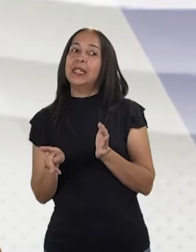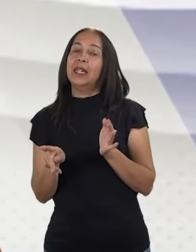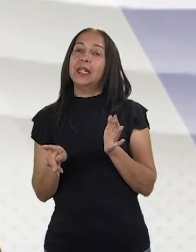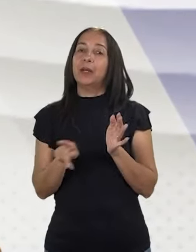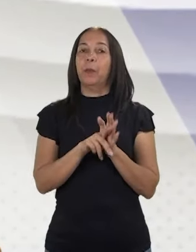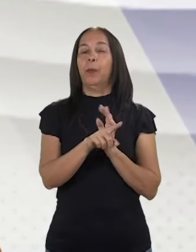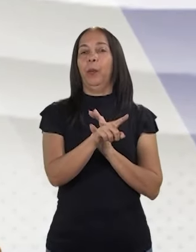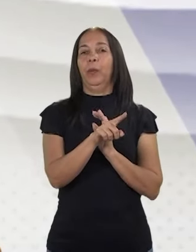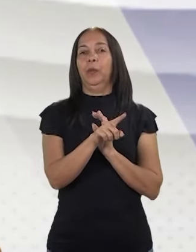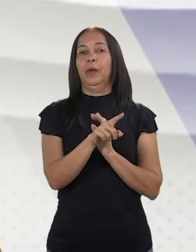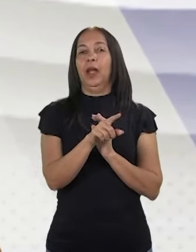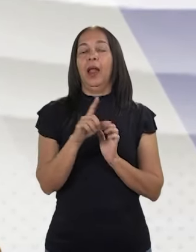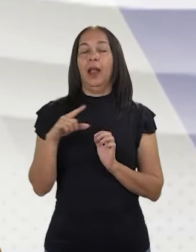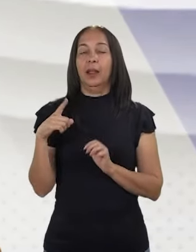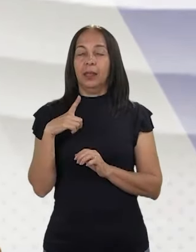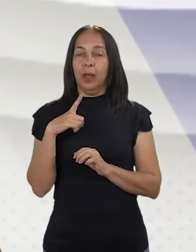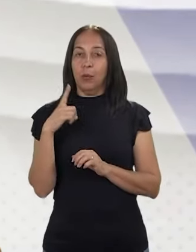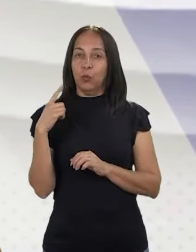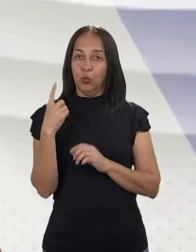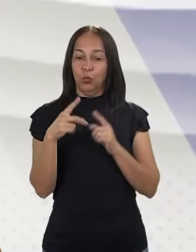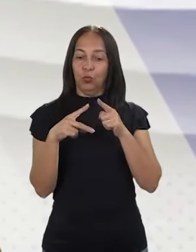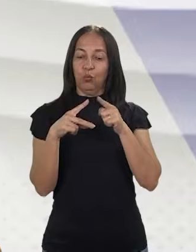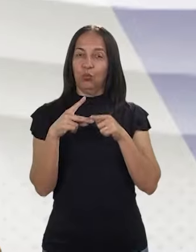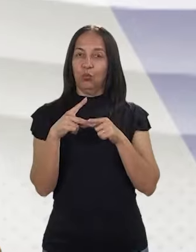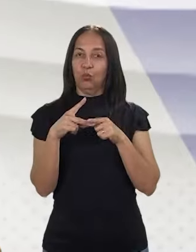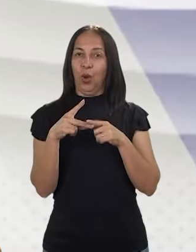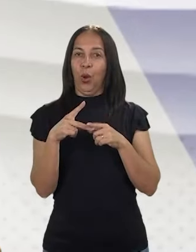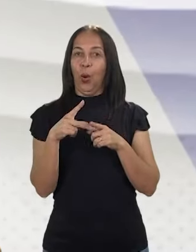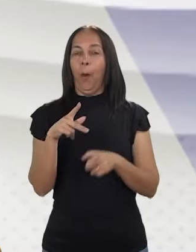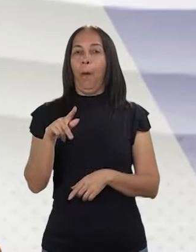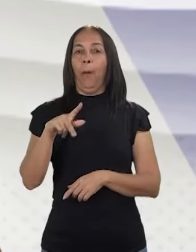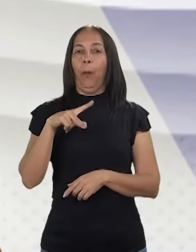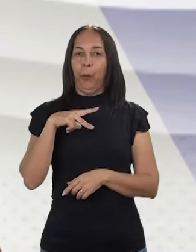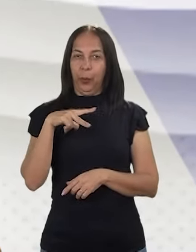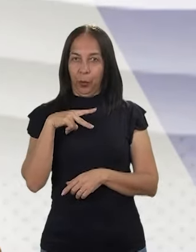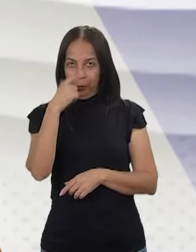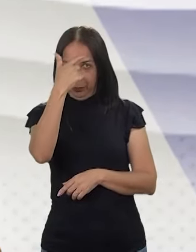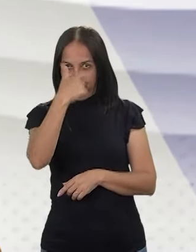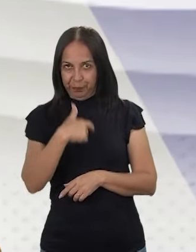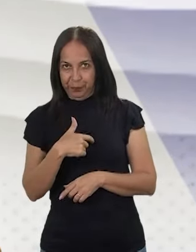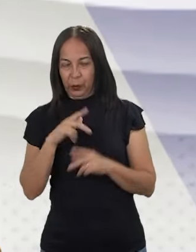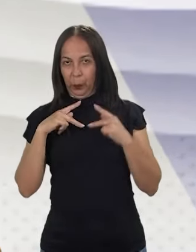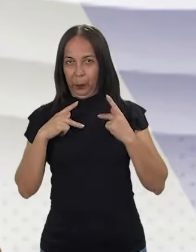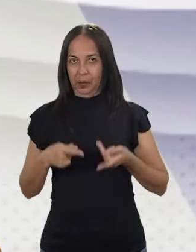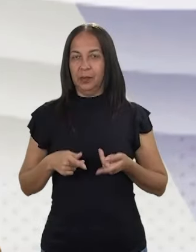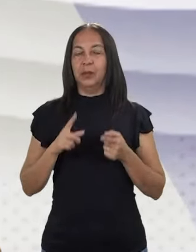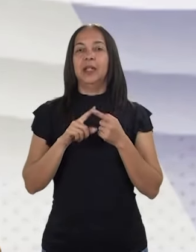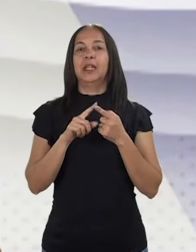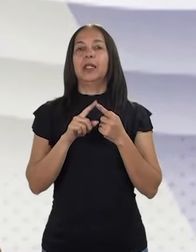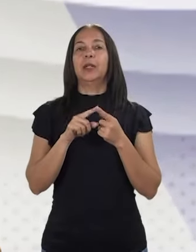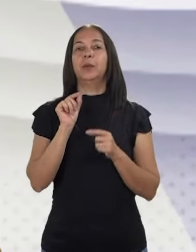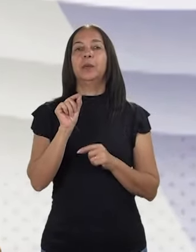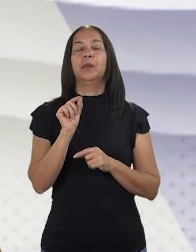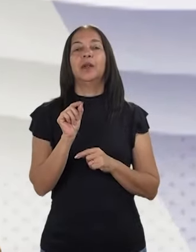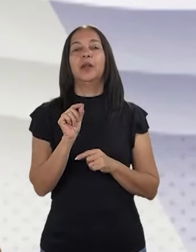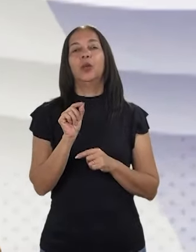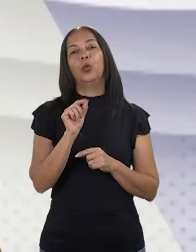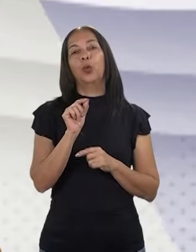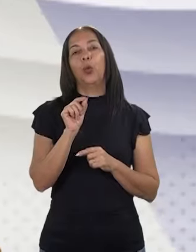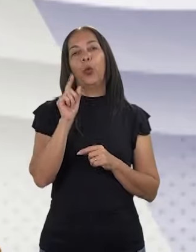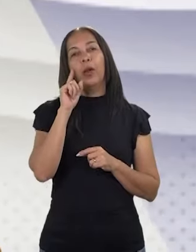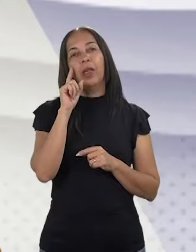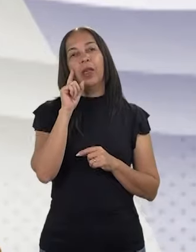no em si Então a gente tem duas percepções né então a gente tem a bagagem do ser humano e a gente tem a bagagem virtual que já existe